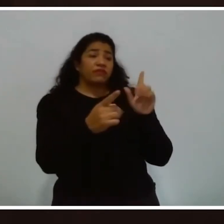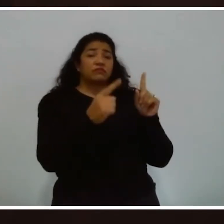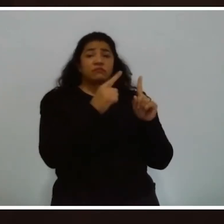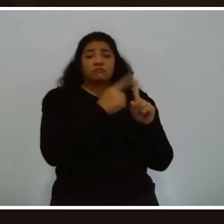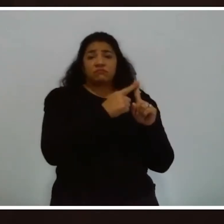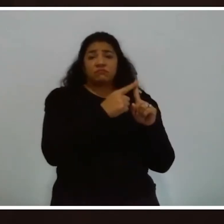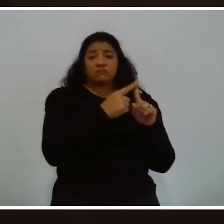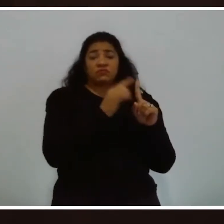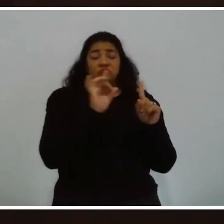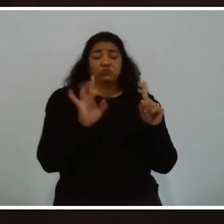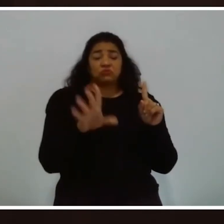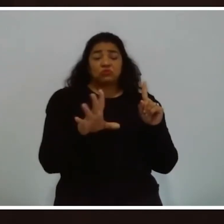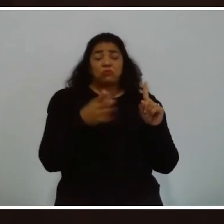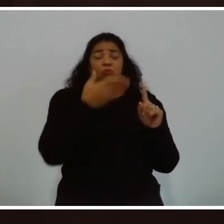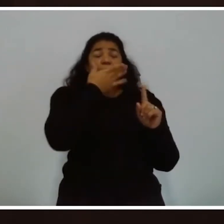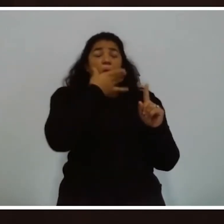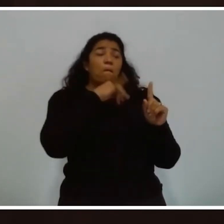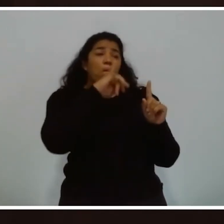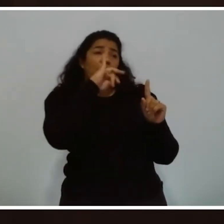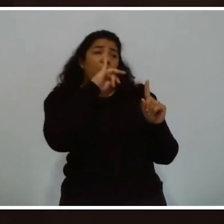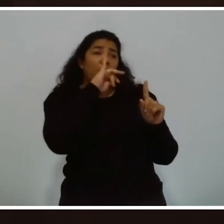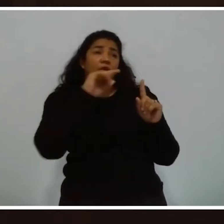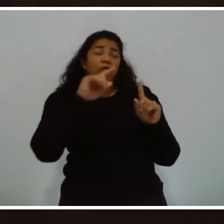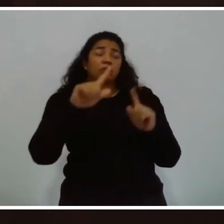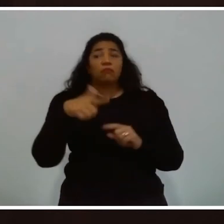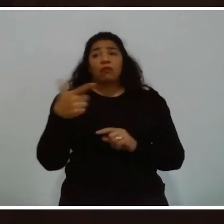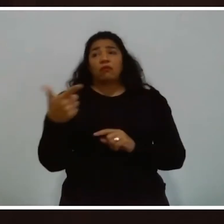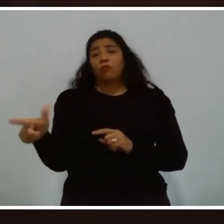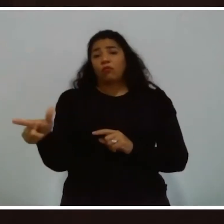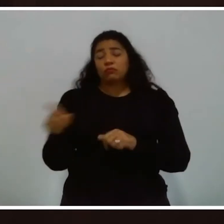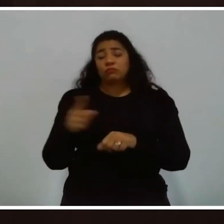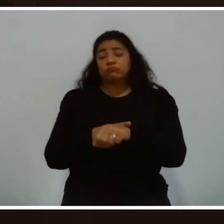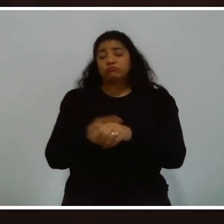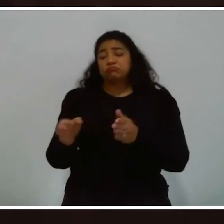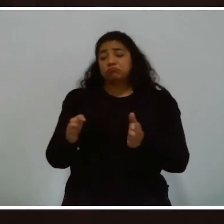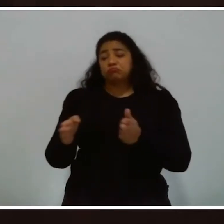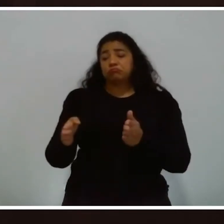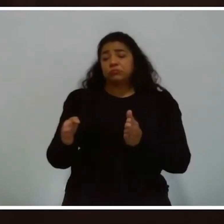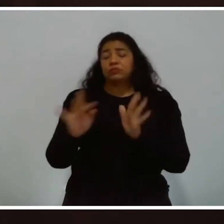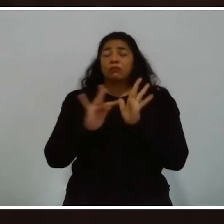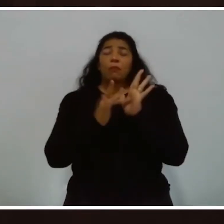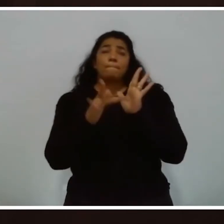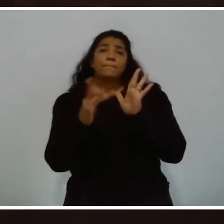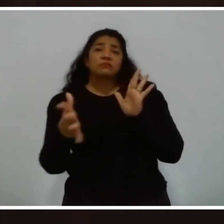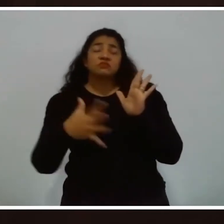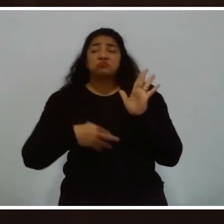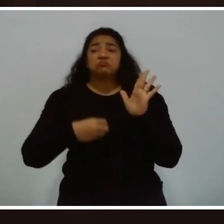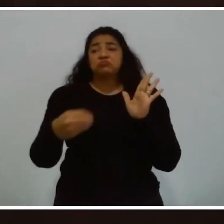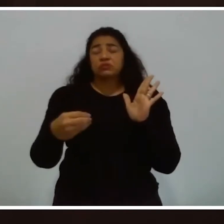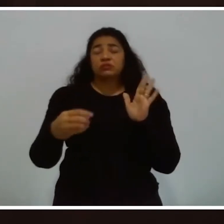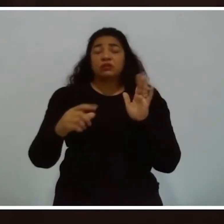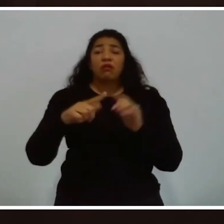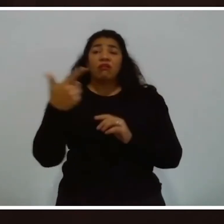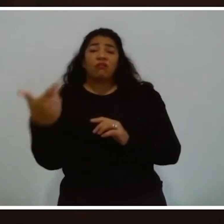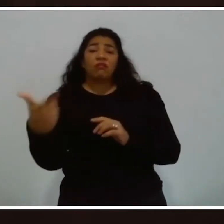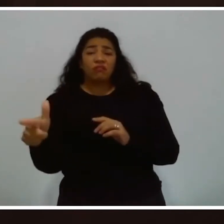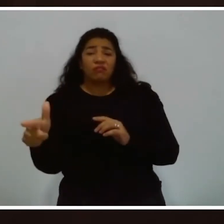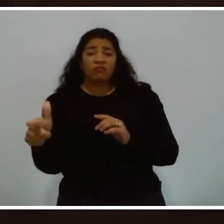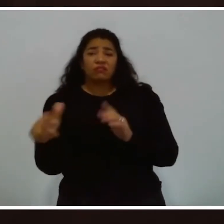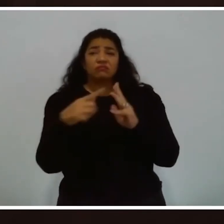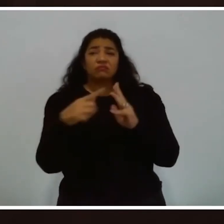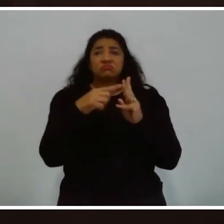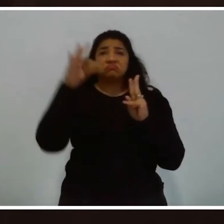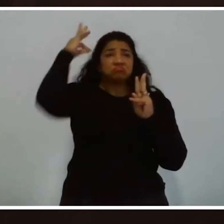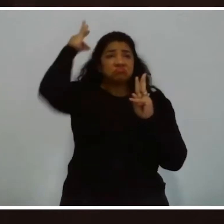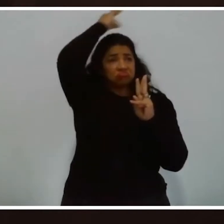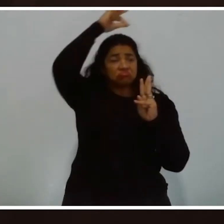o mesmo Deus manifesta como Filho. E depois o mesmo Deus manifesta como Espírito Santo. Isso é heresia.